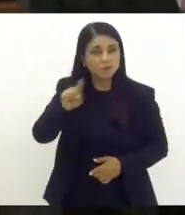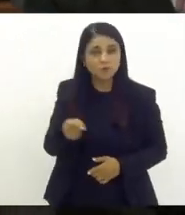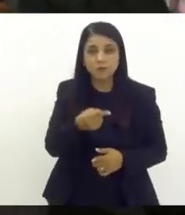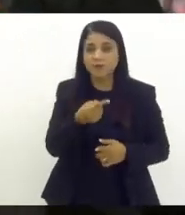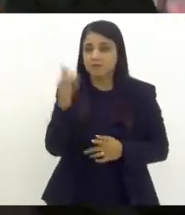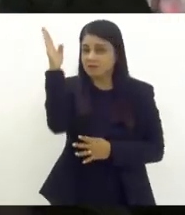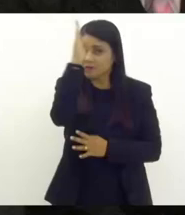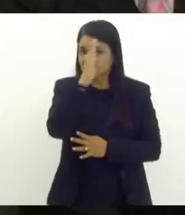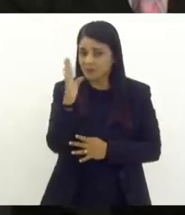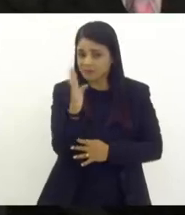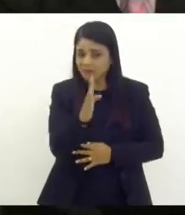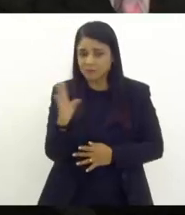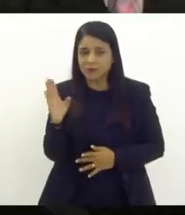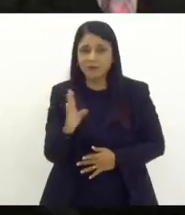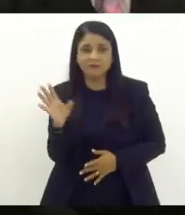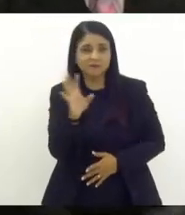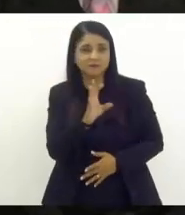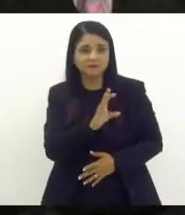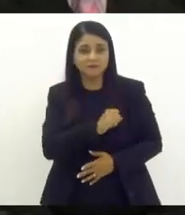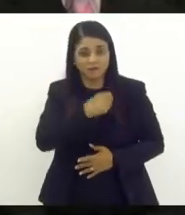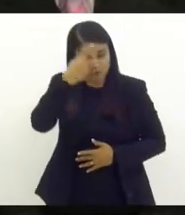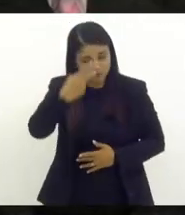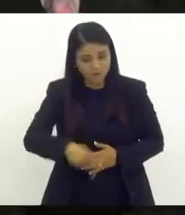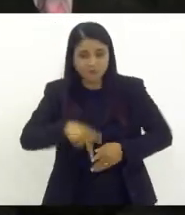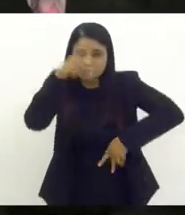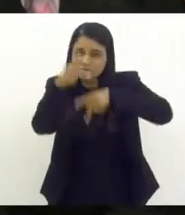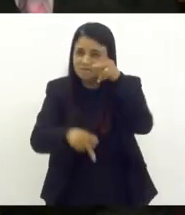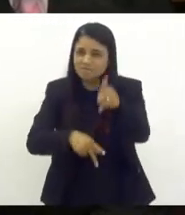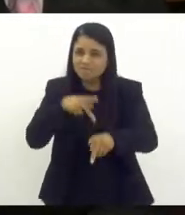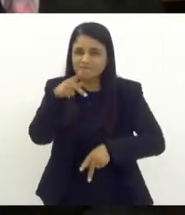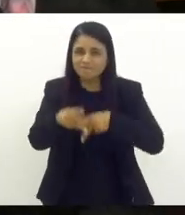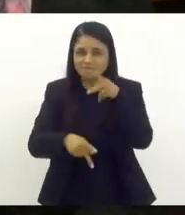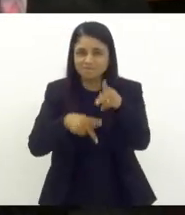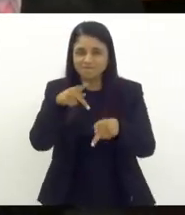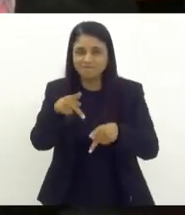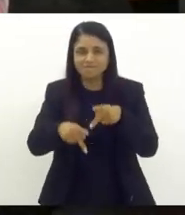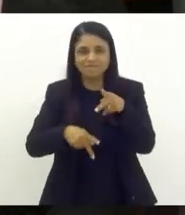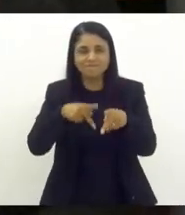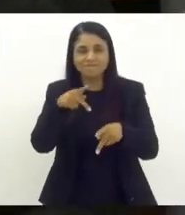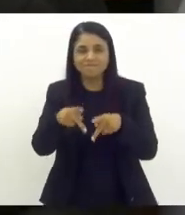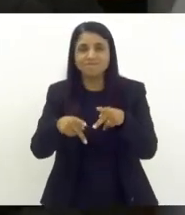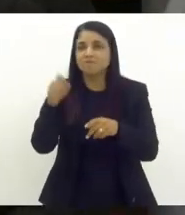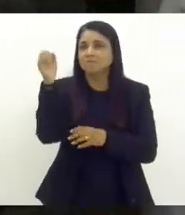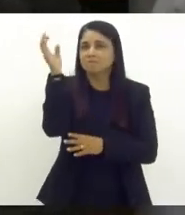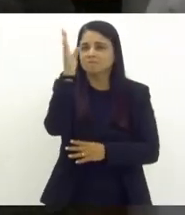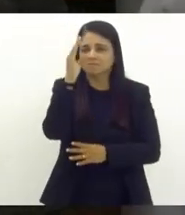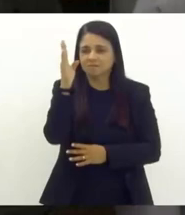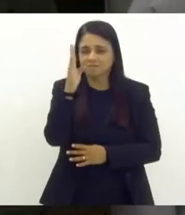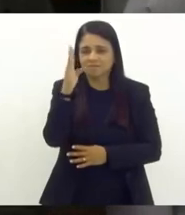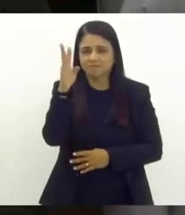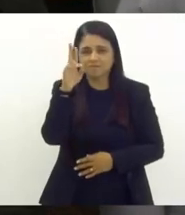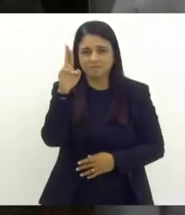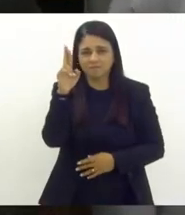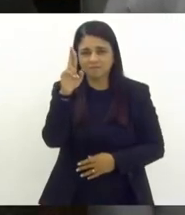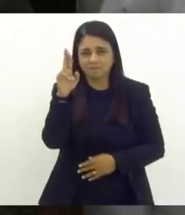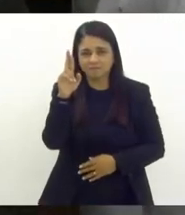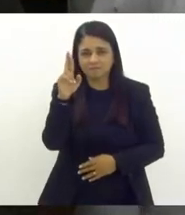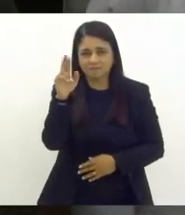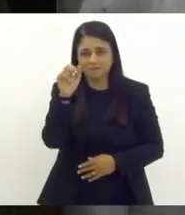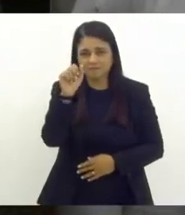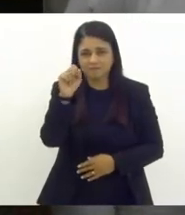mil do Brasil a pátria amada dos filhos dess sobreas mã Gentil patriada